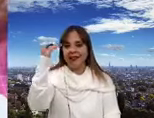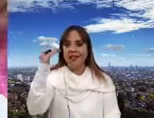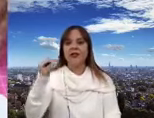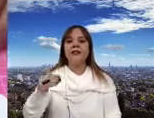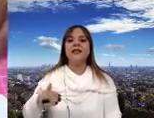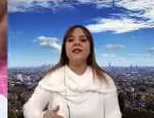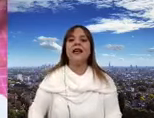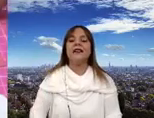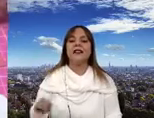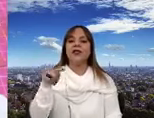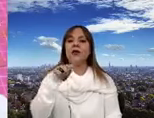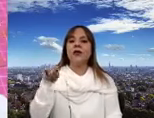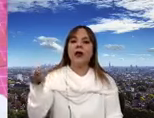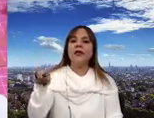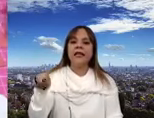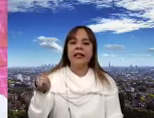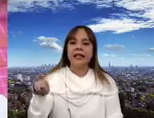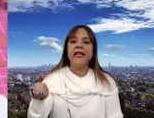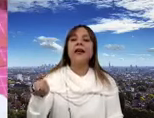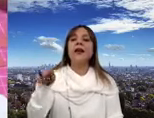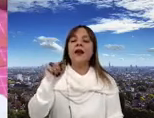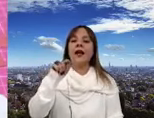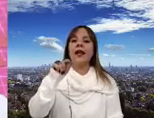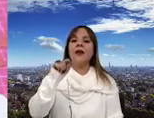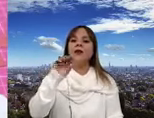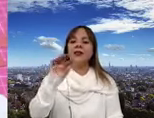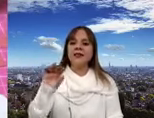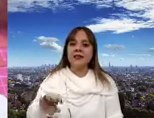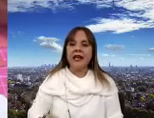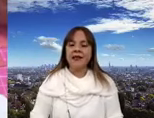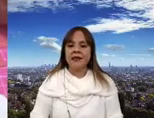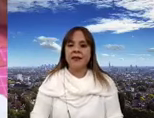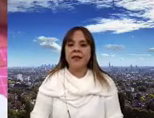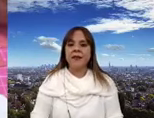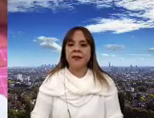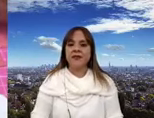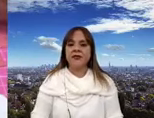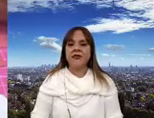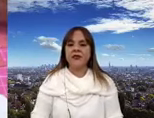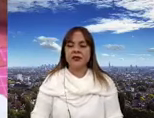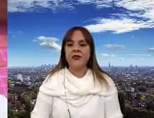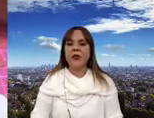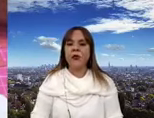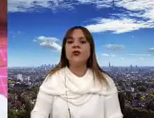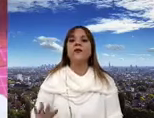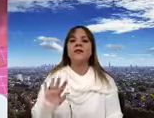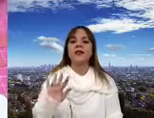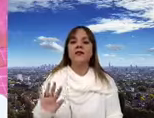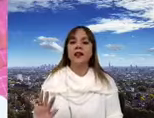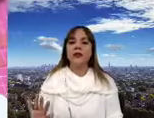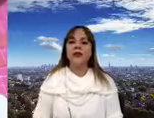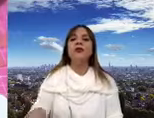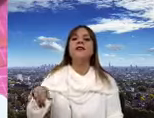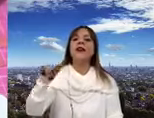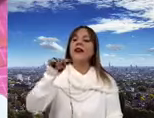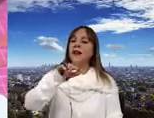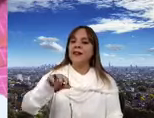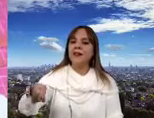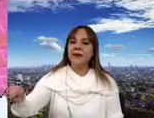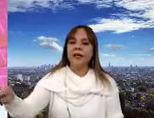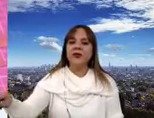as regras, que a gente vai colocar um link aqui. Com todas as regras também da participação de vocês do concurso, para vocês não terem dúvidas, vai ter também